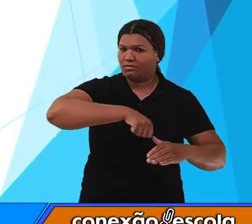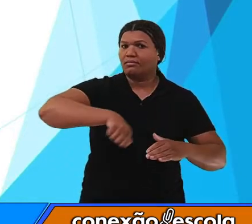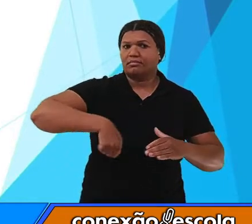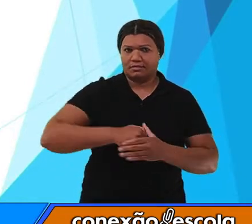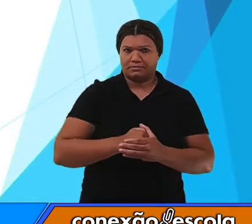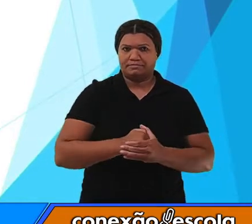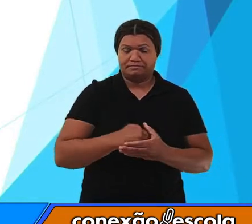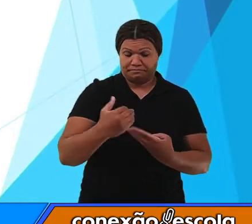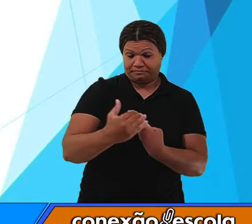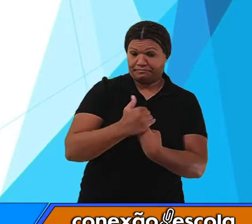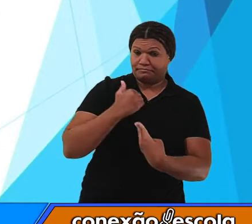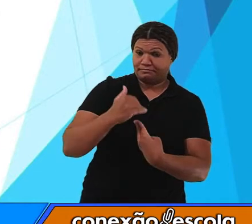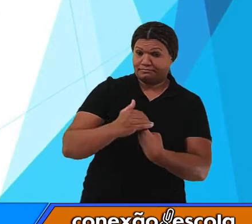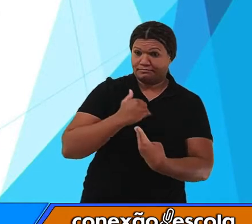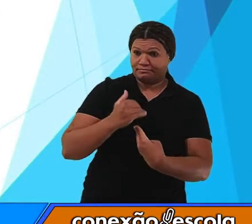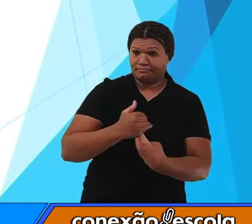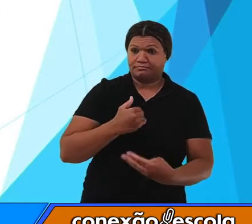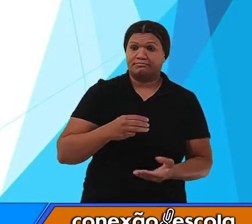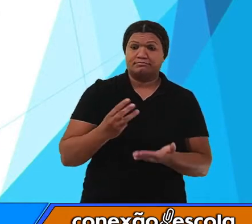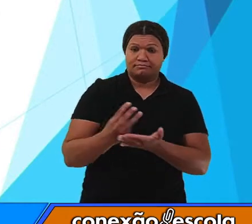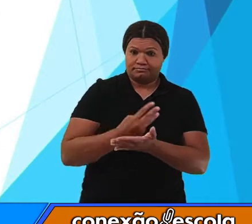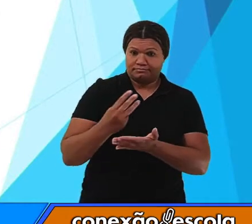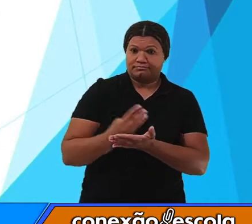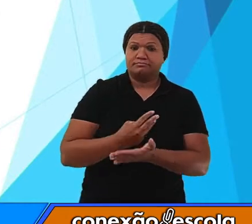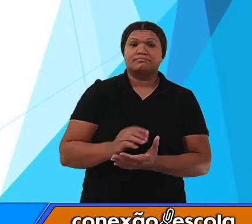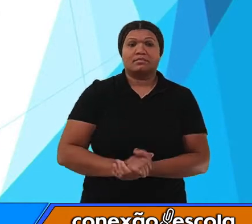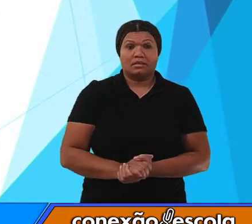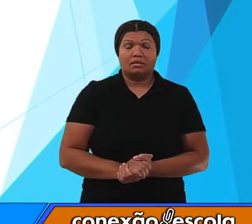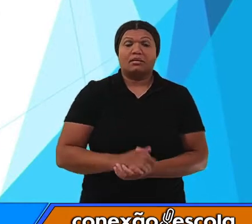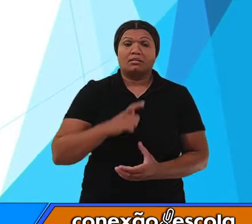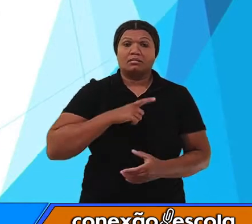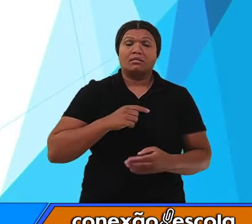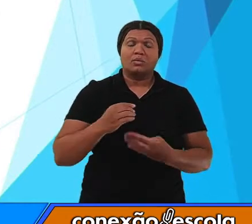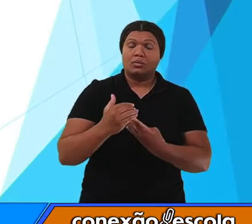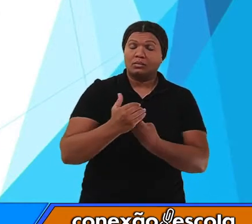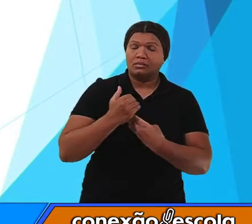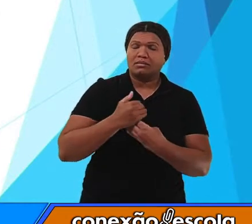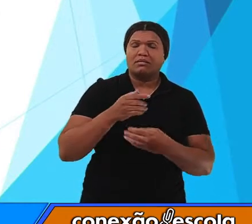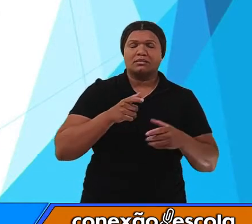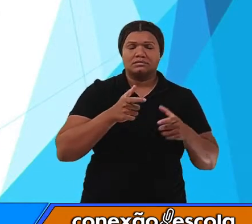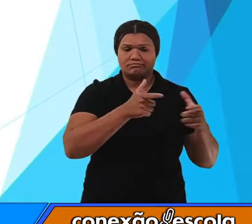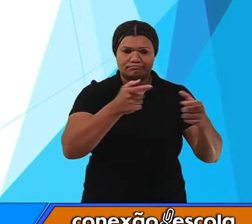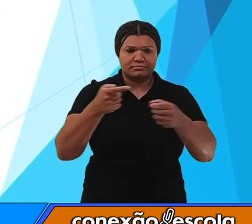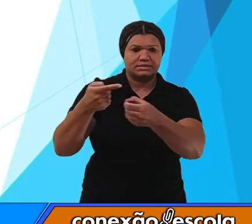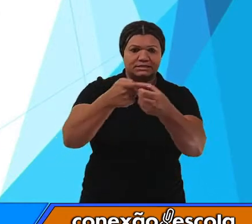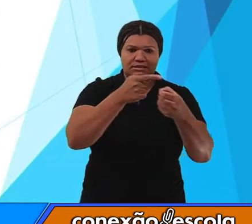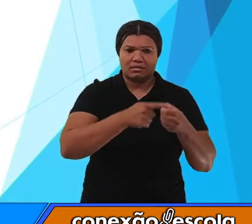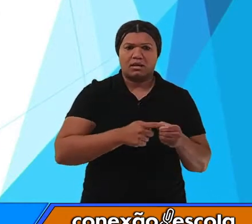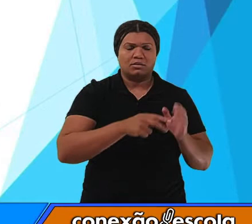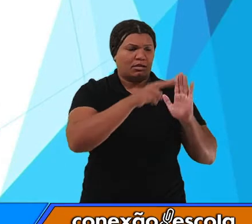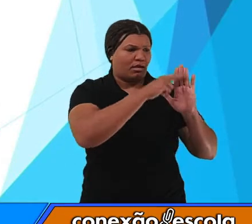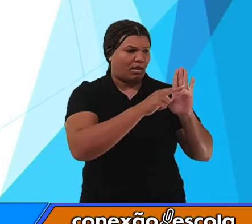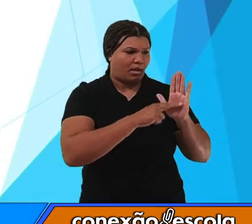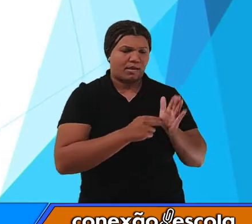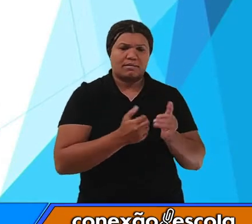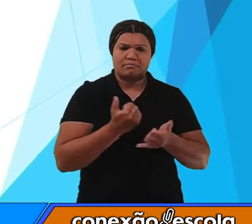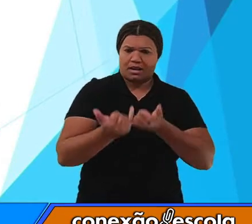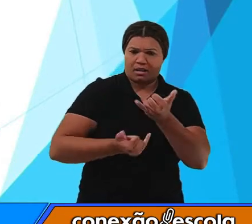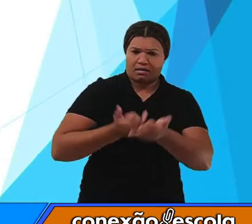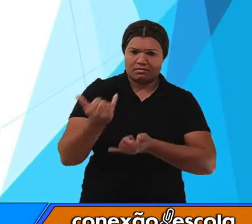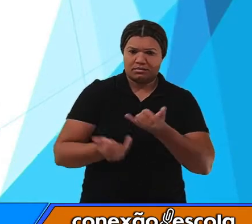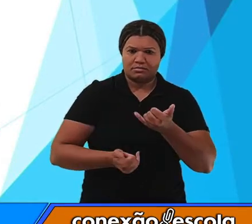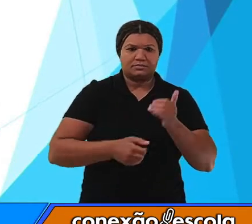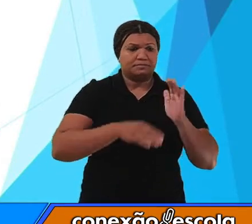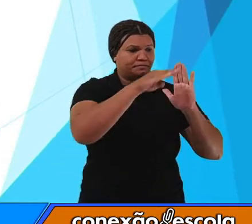de instrução, guias de cidades, regras de jogos, folhetos